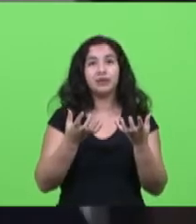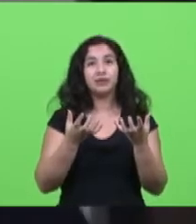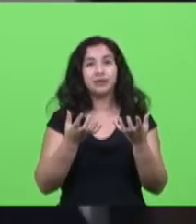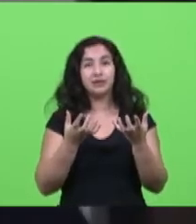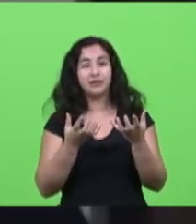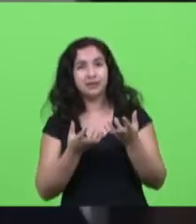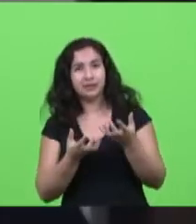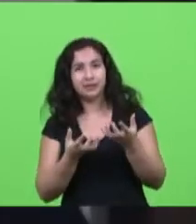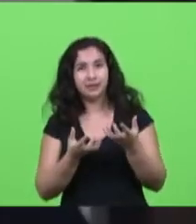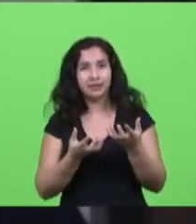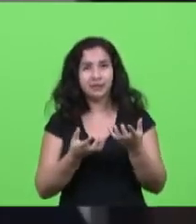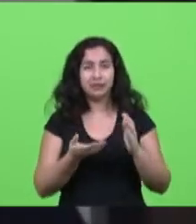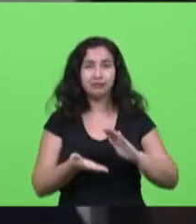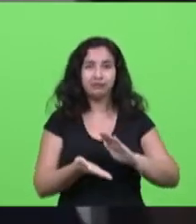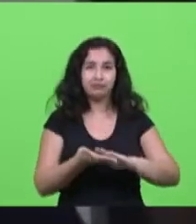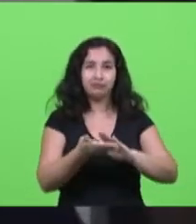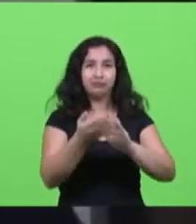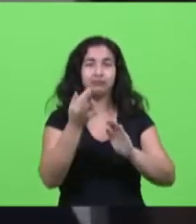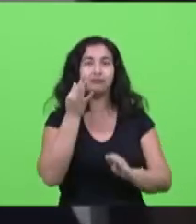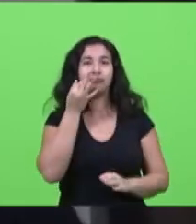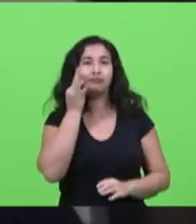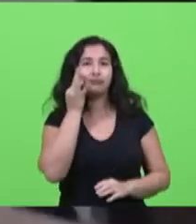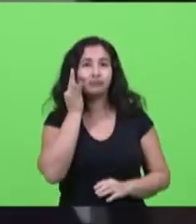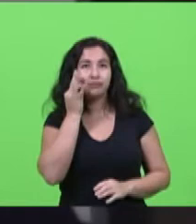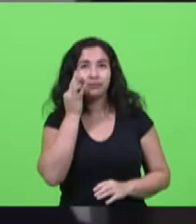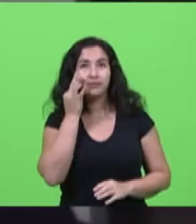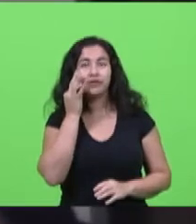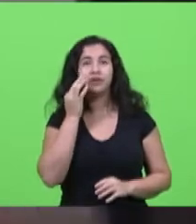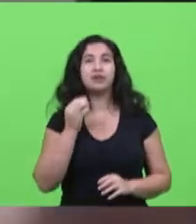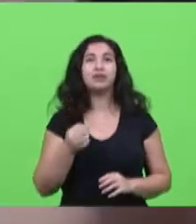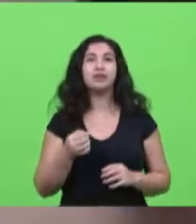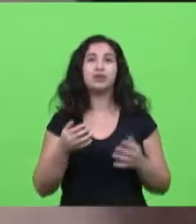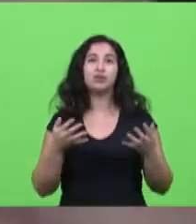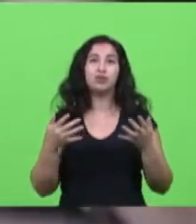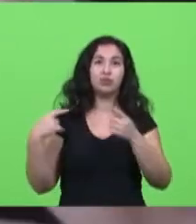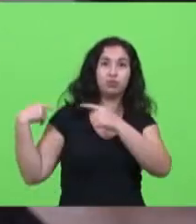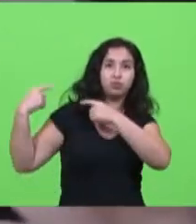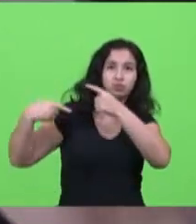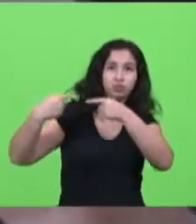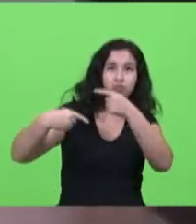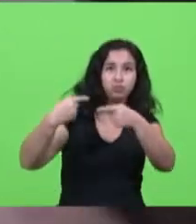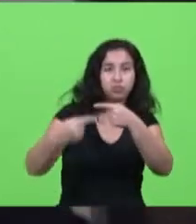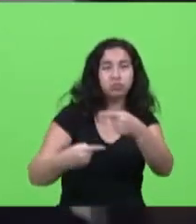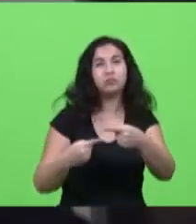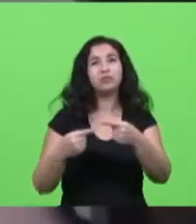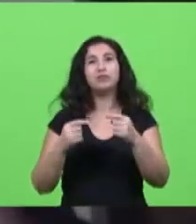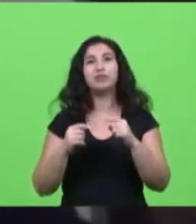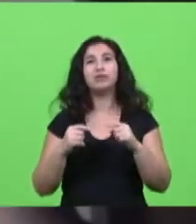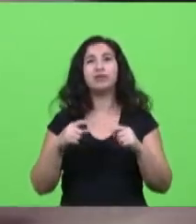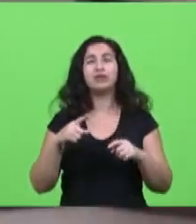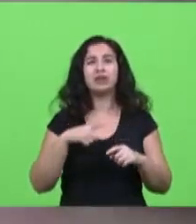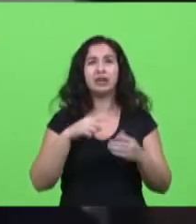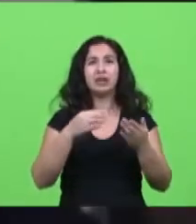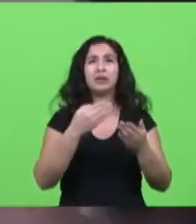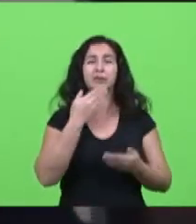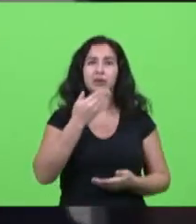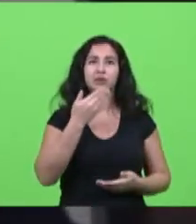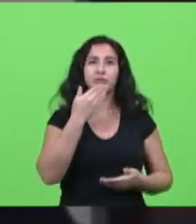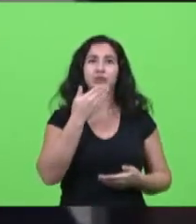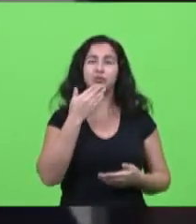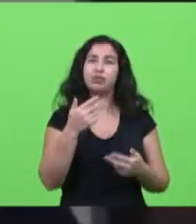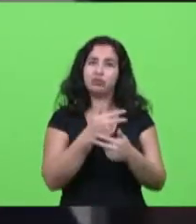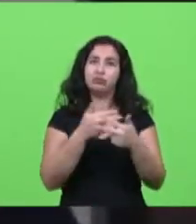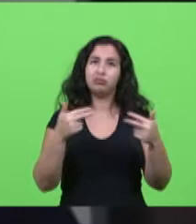do deputado Fernando. A gente tem recebido nos últimos dias um conjunto muito grande de reivindicações por parte desse setor